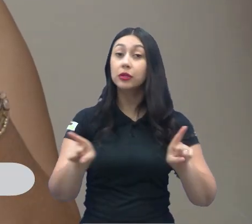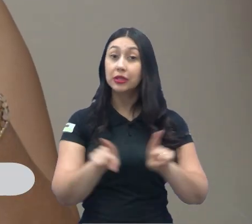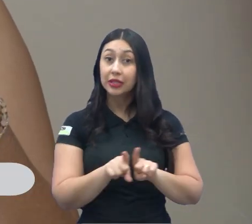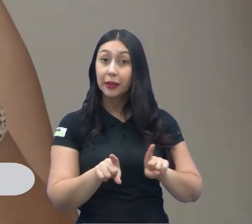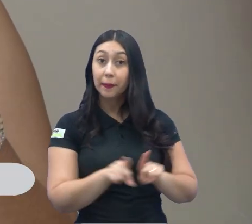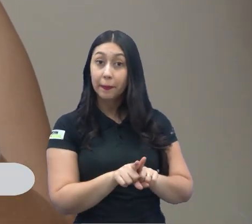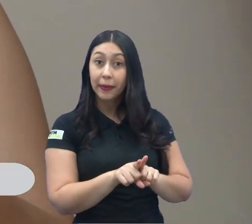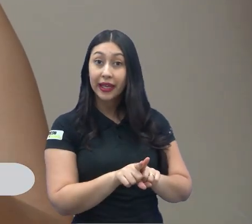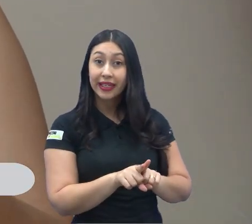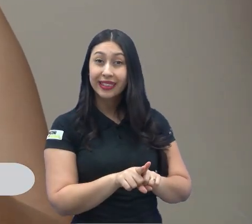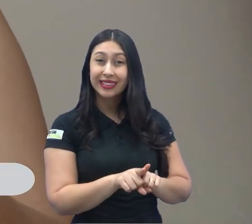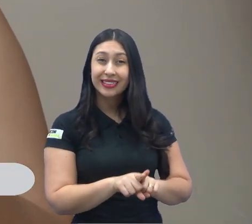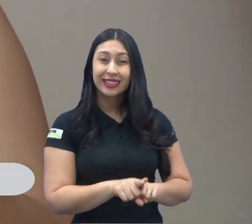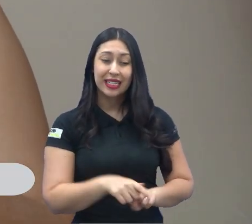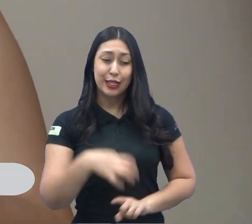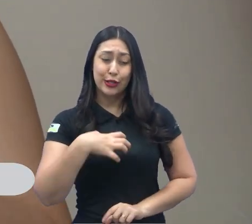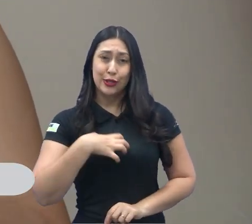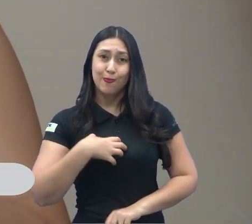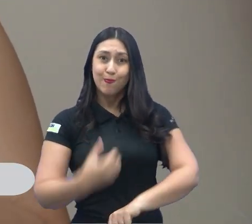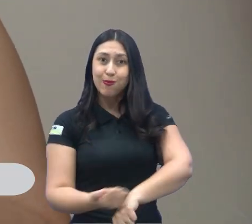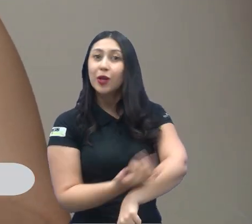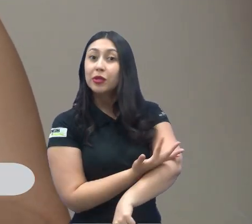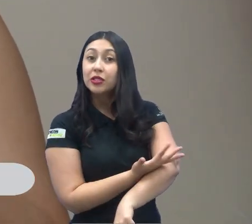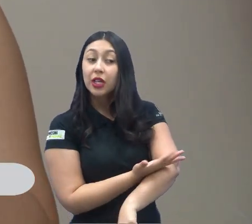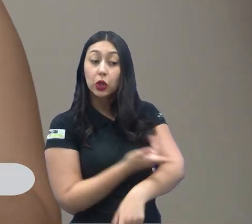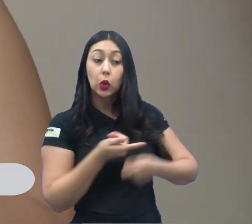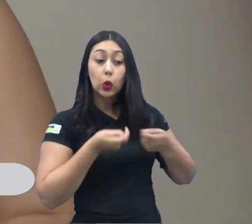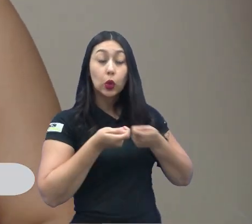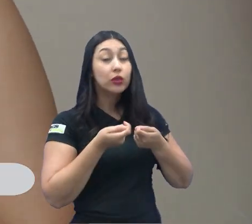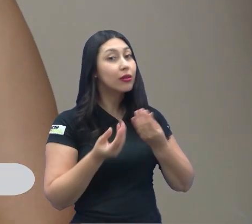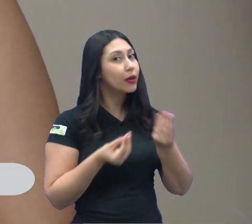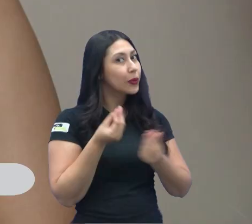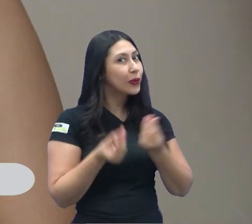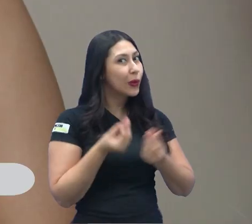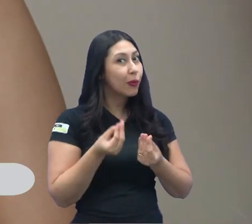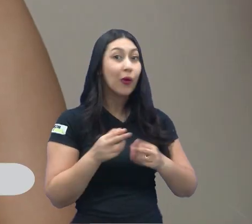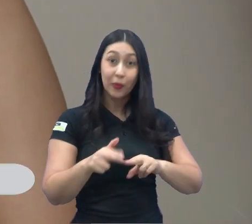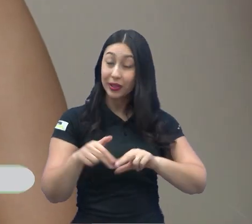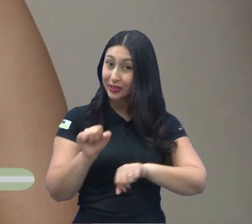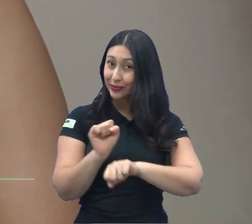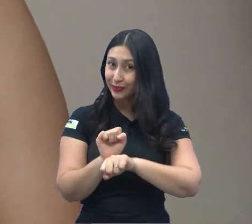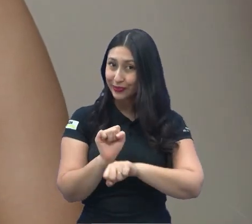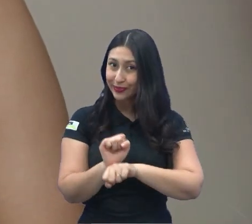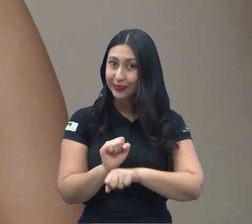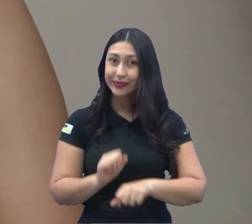os impactos emocionais quando o assunto é calvície. Então fique aí que nós já voltamos.